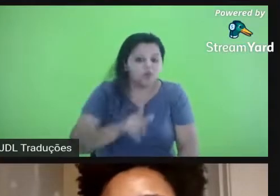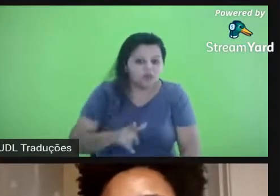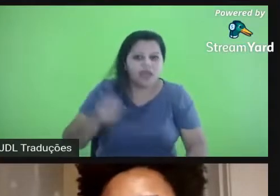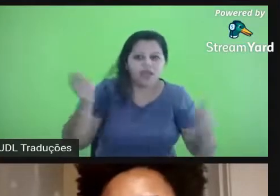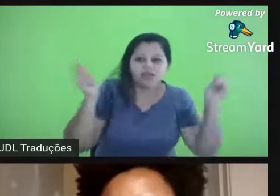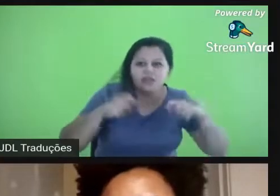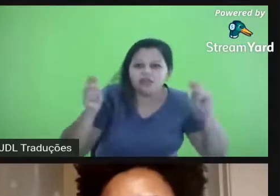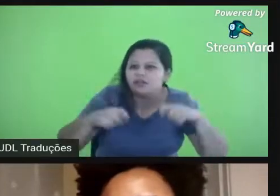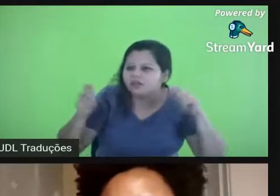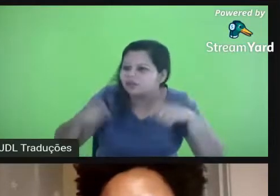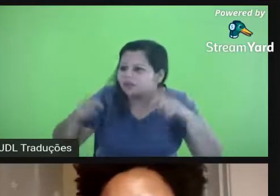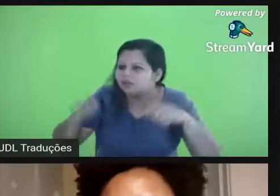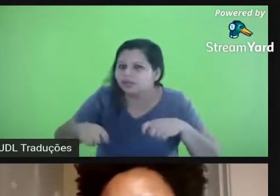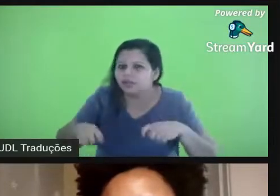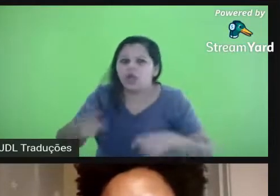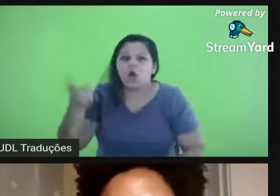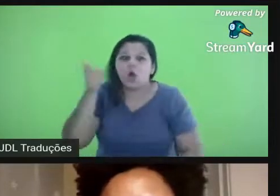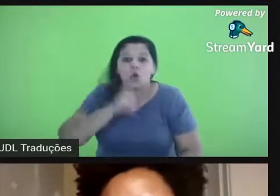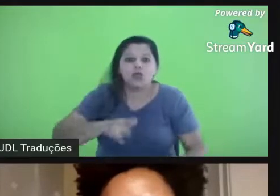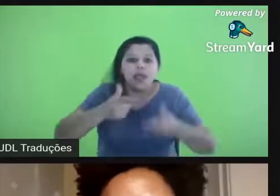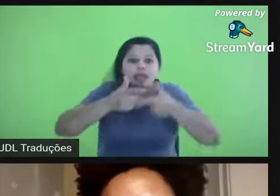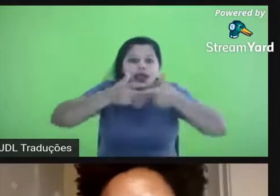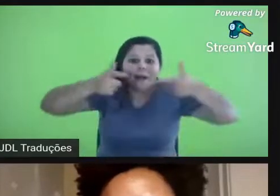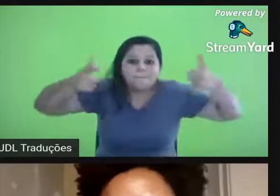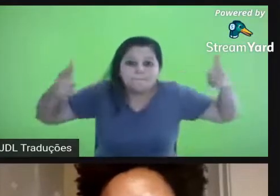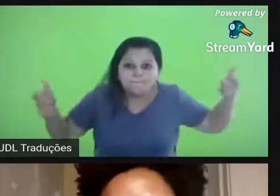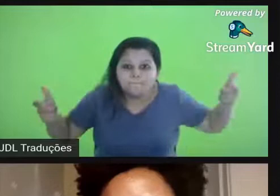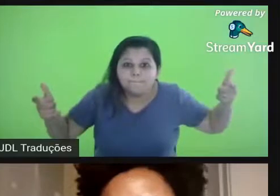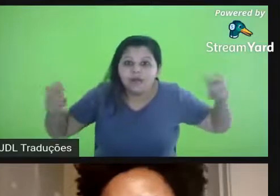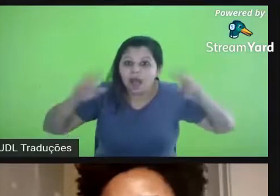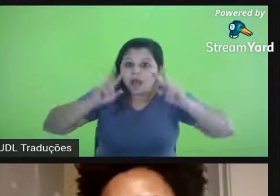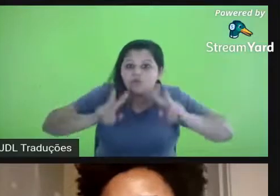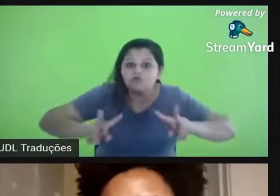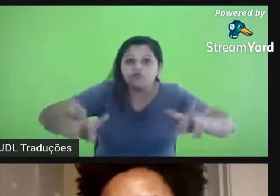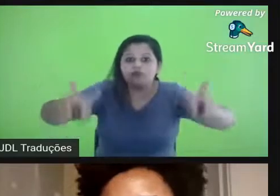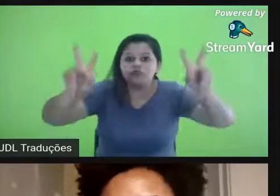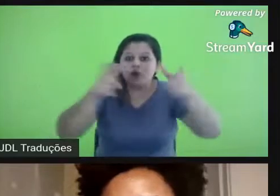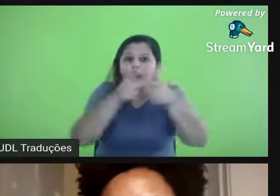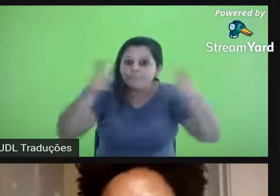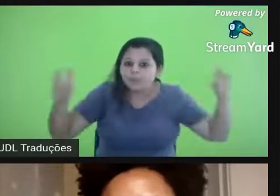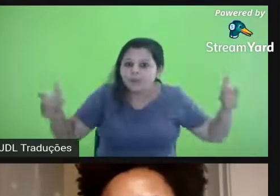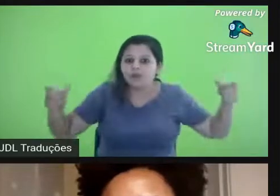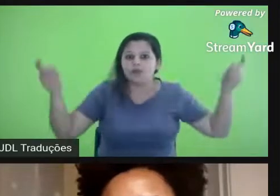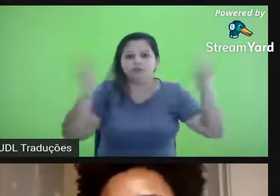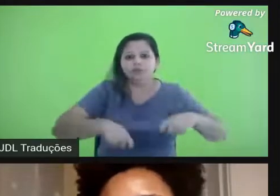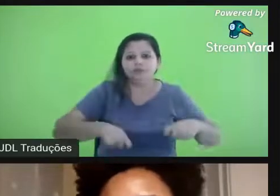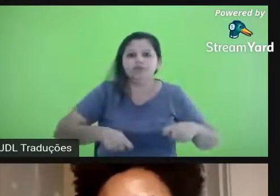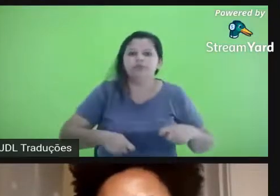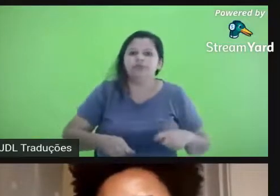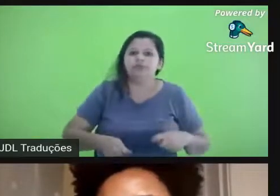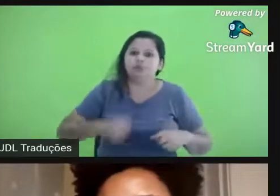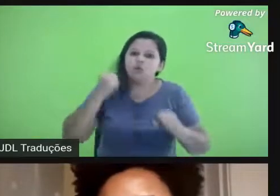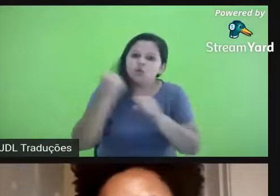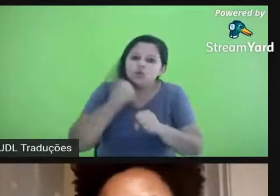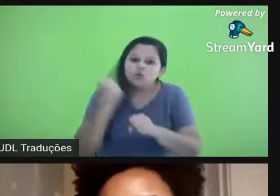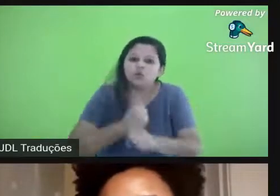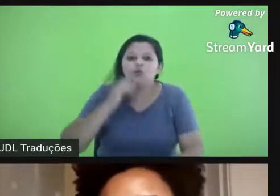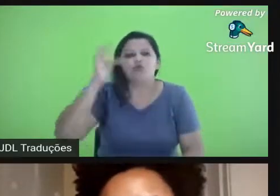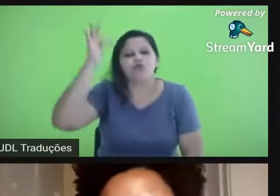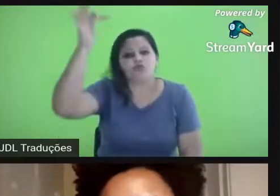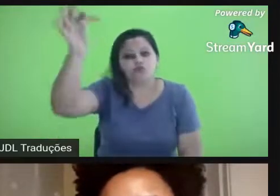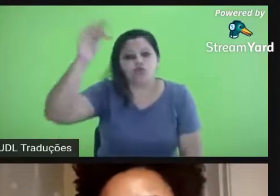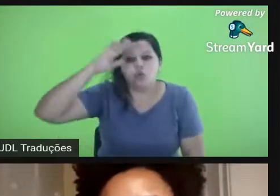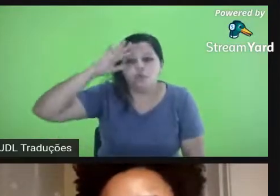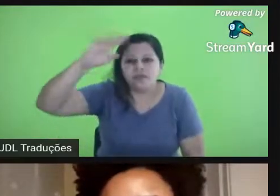consegue ampliar o nosso alcance, a gente consegue pensar em futuro, né? A gente consegue construir agora e pensar no futuro,